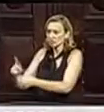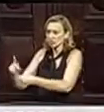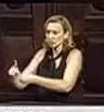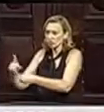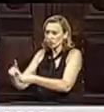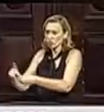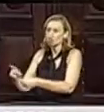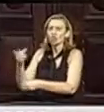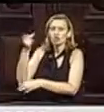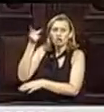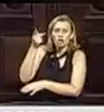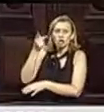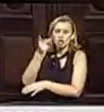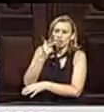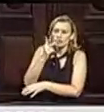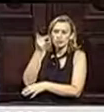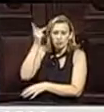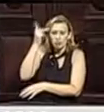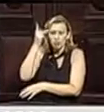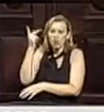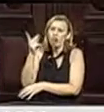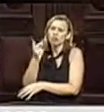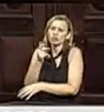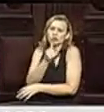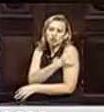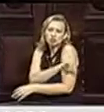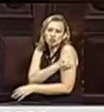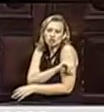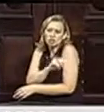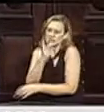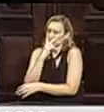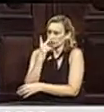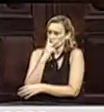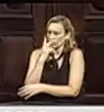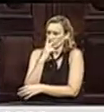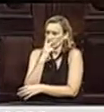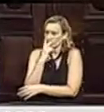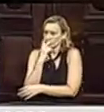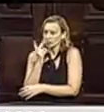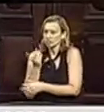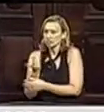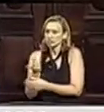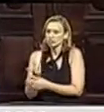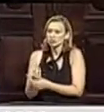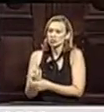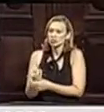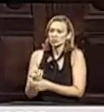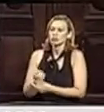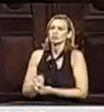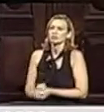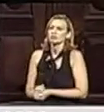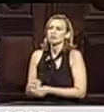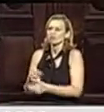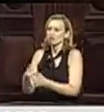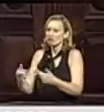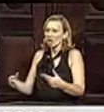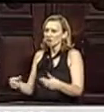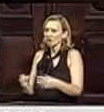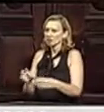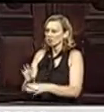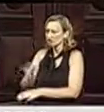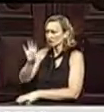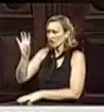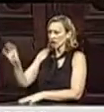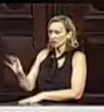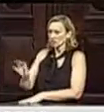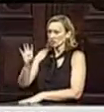de São Paulo e no Espírito Santo. E a gente espera que esse projeto seja exemplo também para os outros estados produtores. Porque é